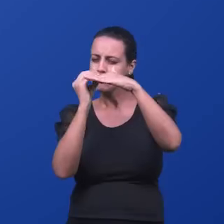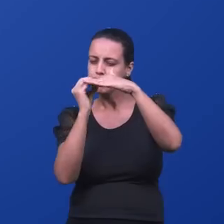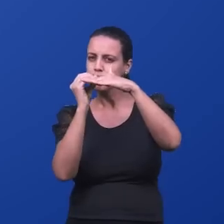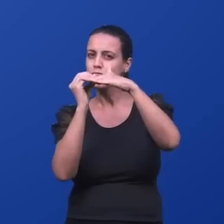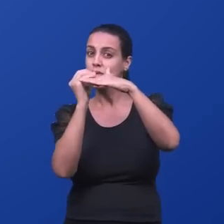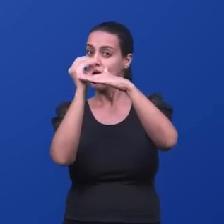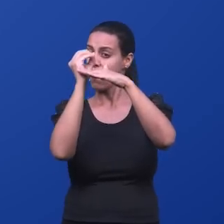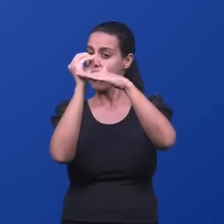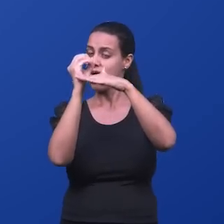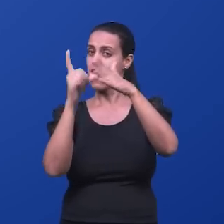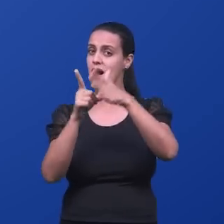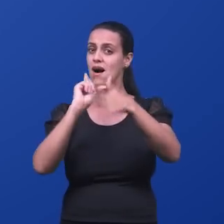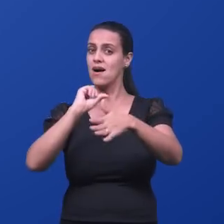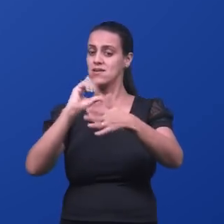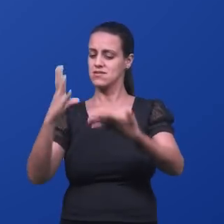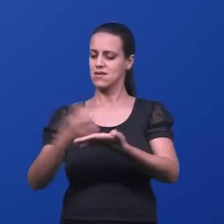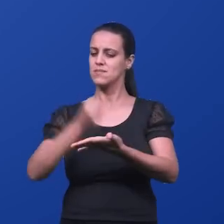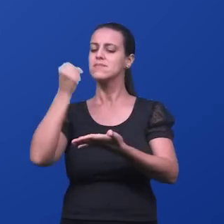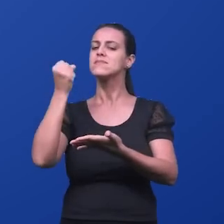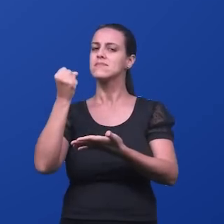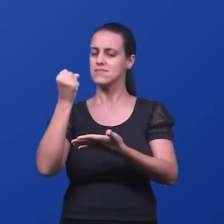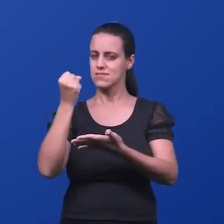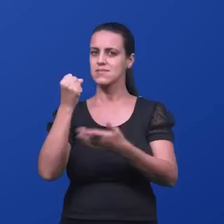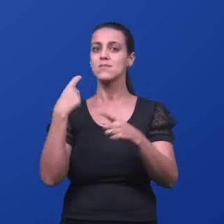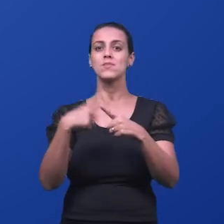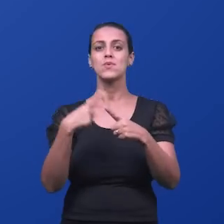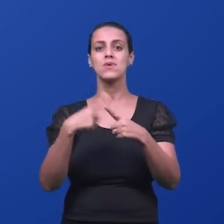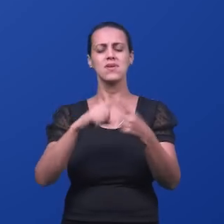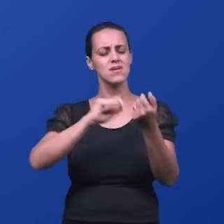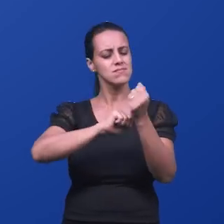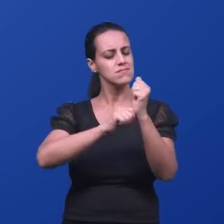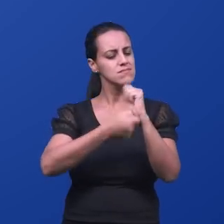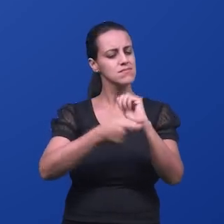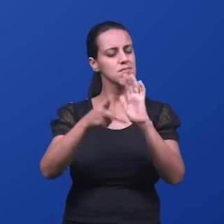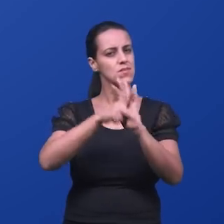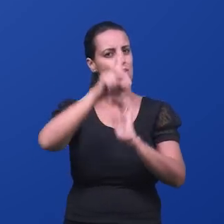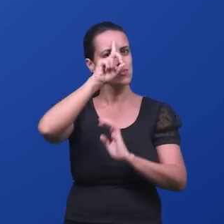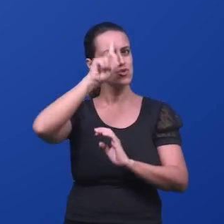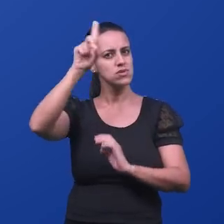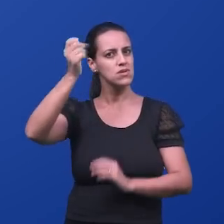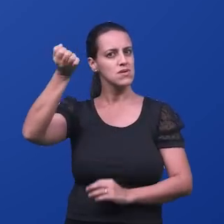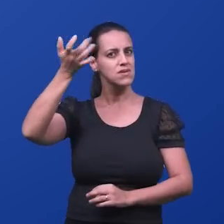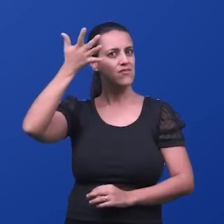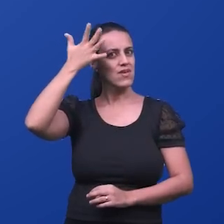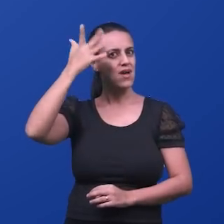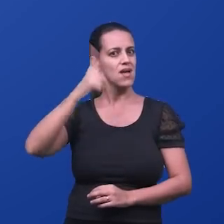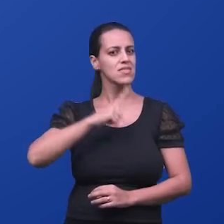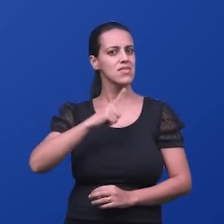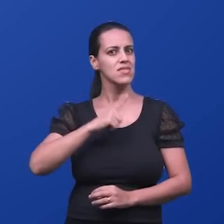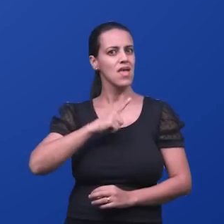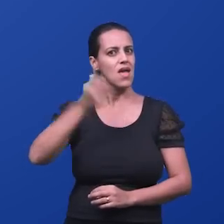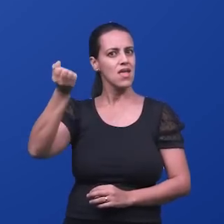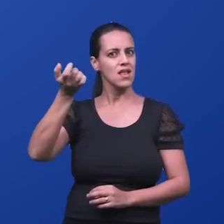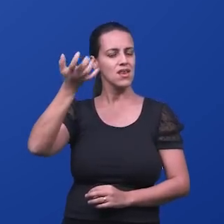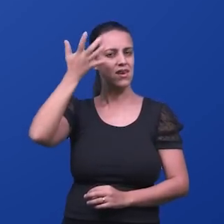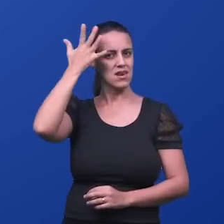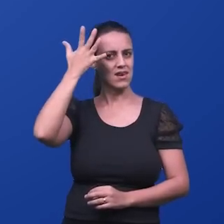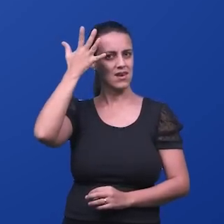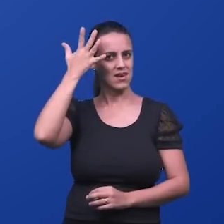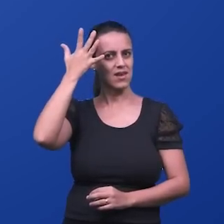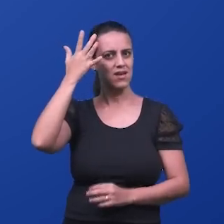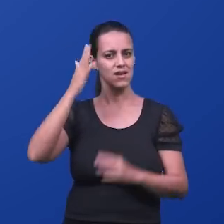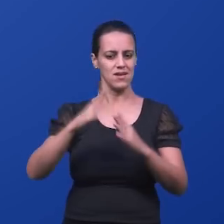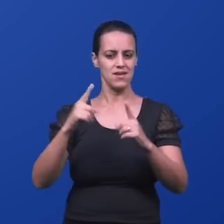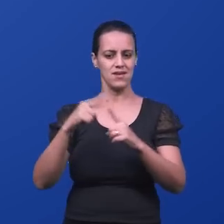antes que o arrebatamento aconteça, pois os mistérios de Deus só são revelados enquanto a luz está posta sobre